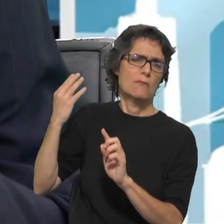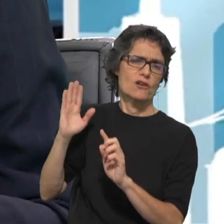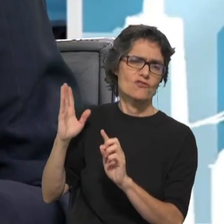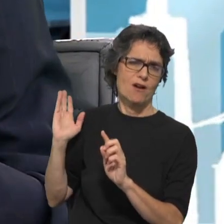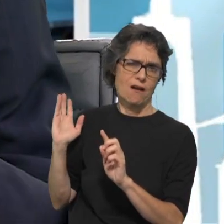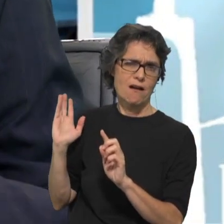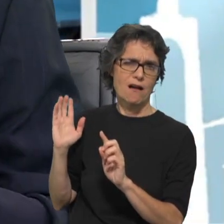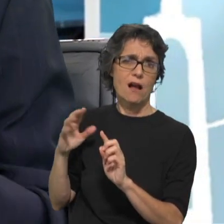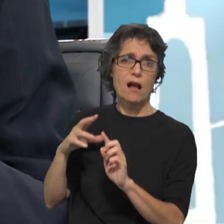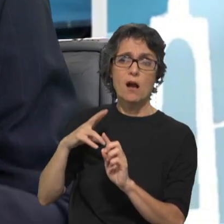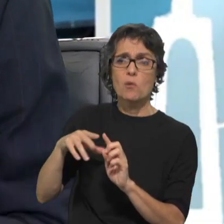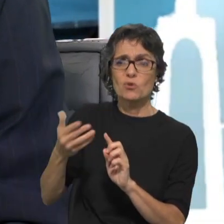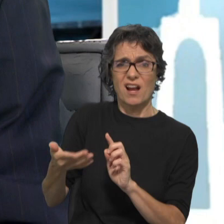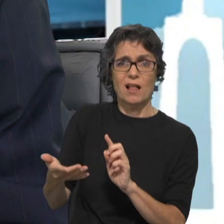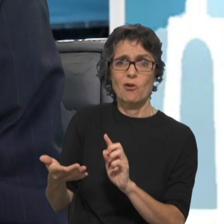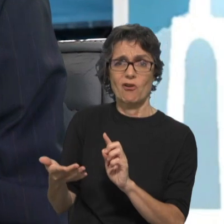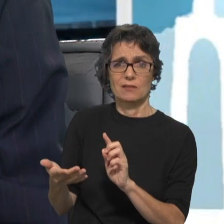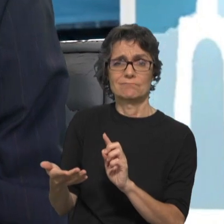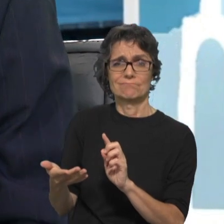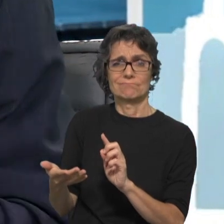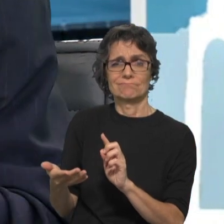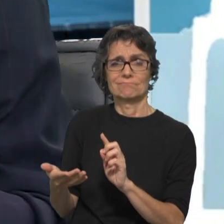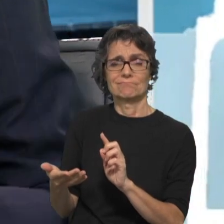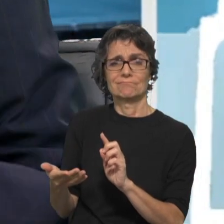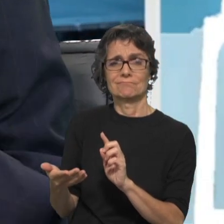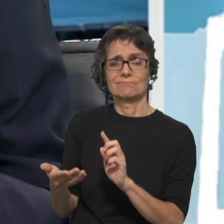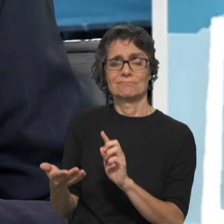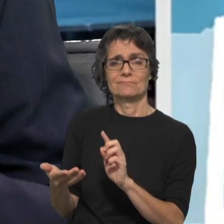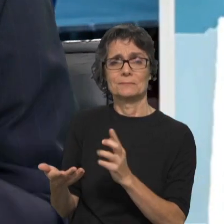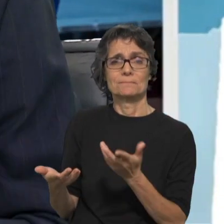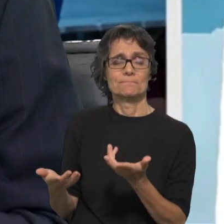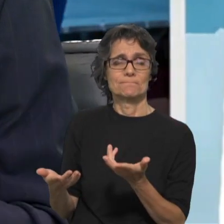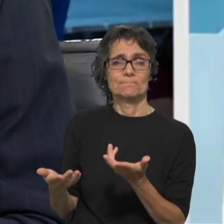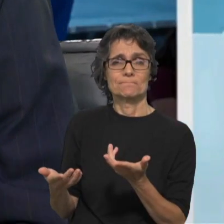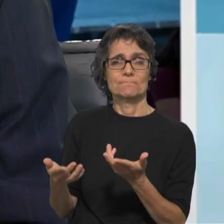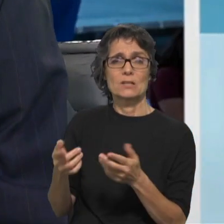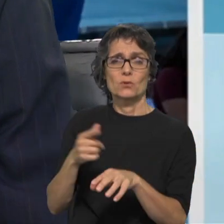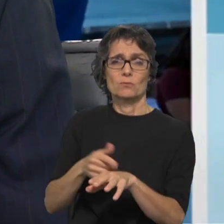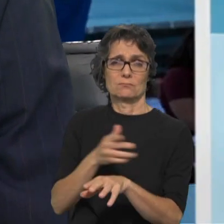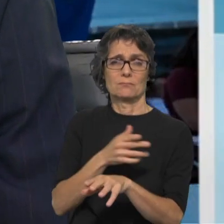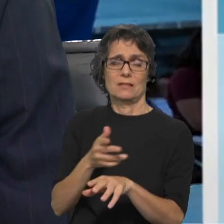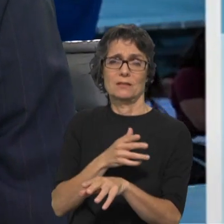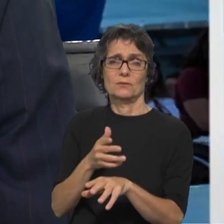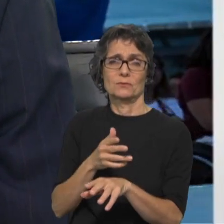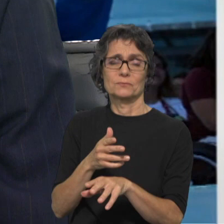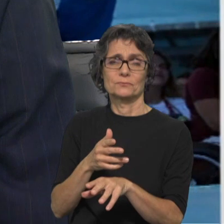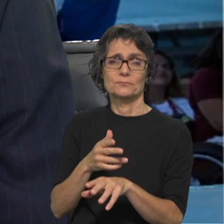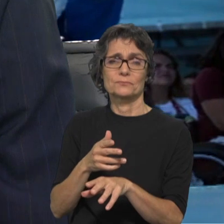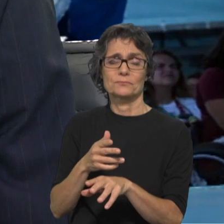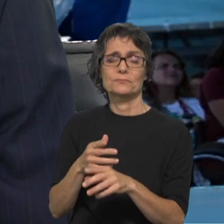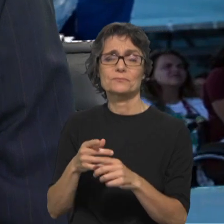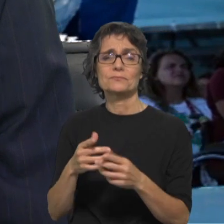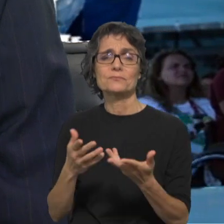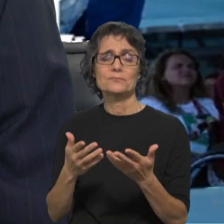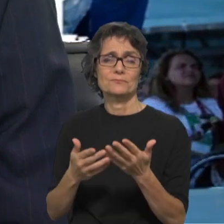já não estou agora a falar necessariamente nos fenómenos claro, no período medieval e no período